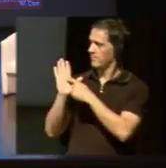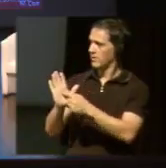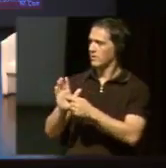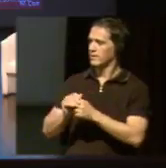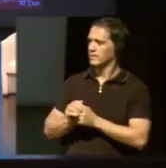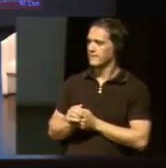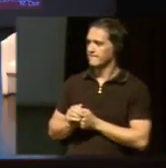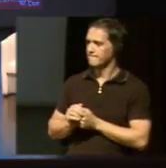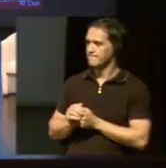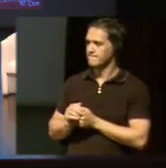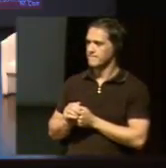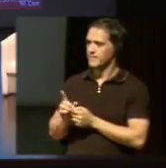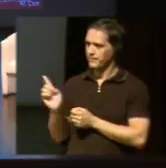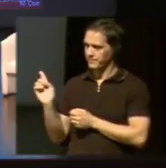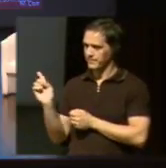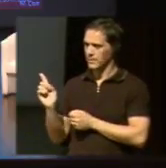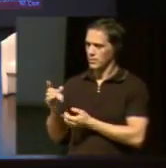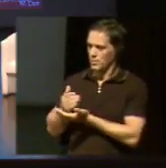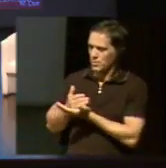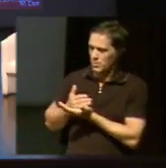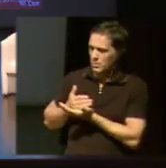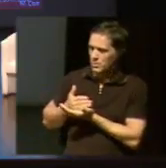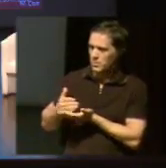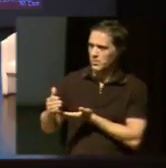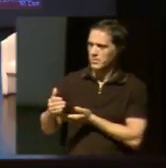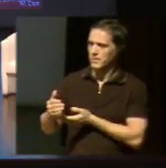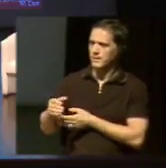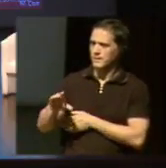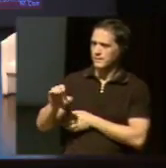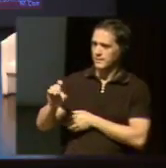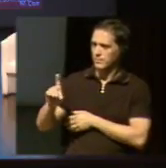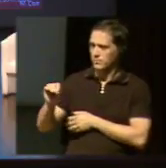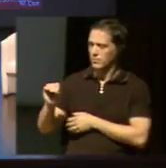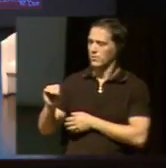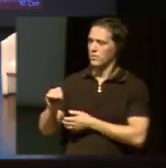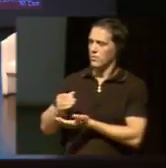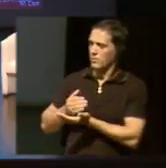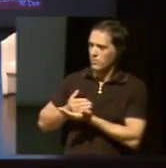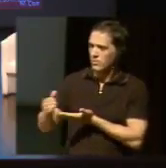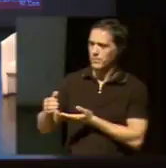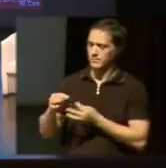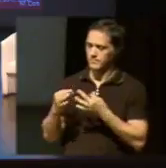os mensageiros começaram muito cedo a se interessar por tecnologia.